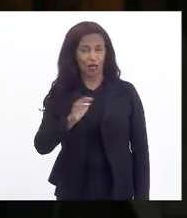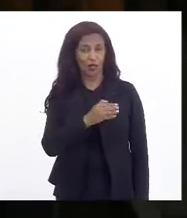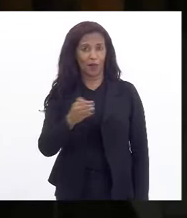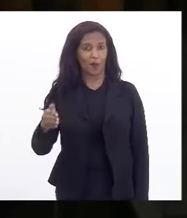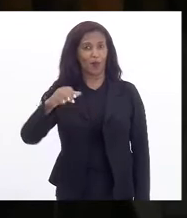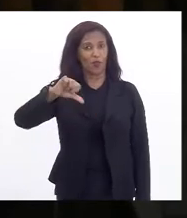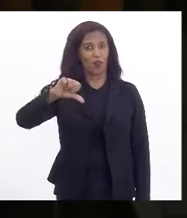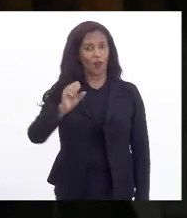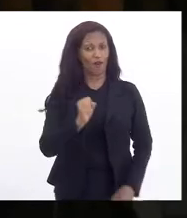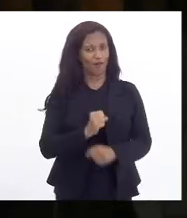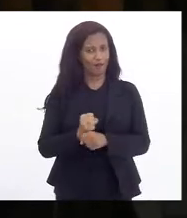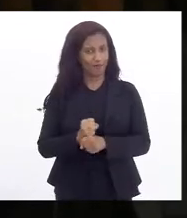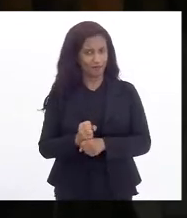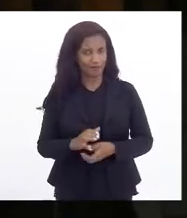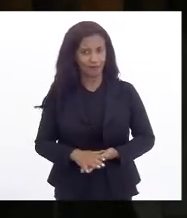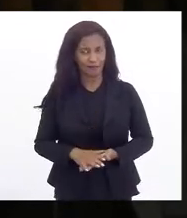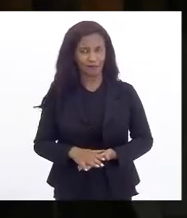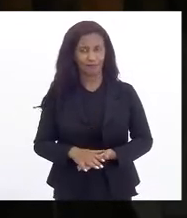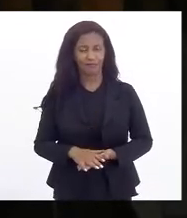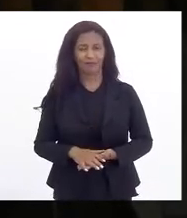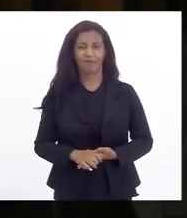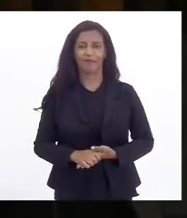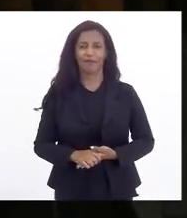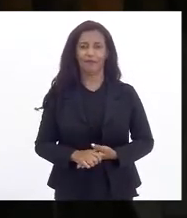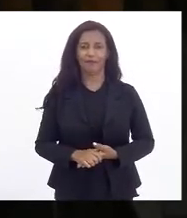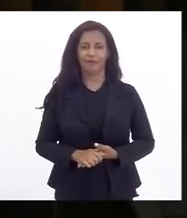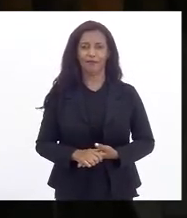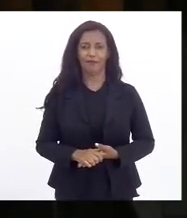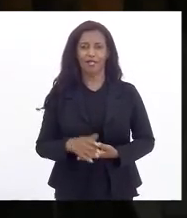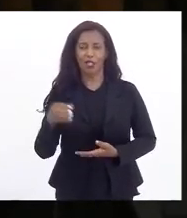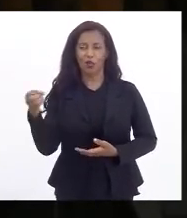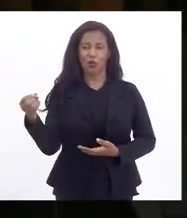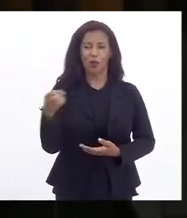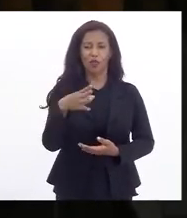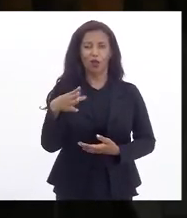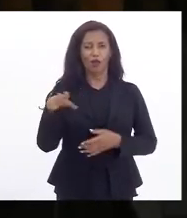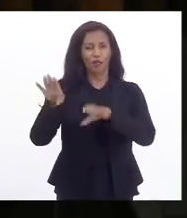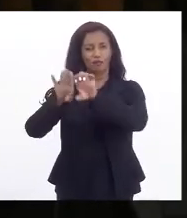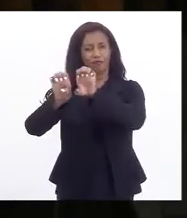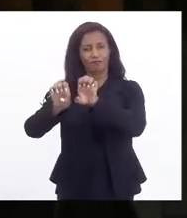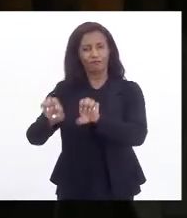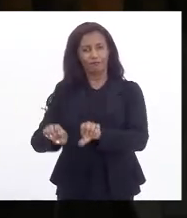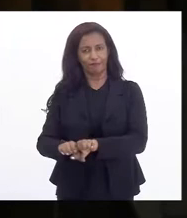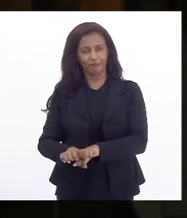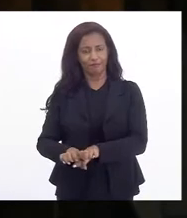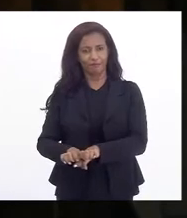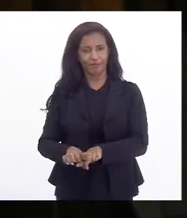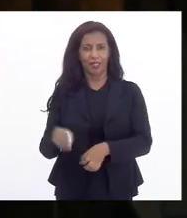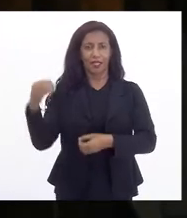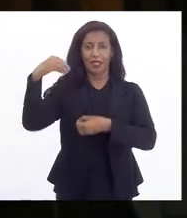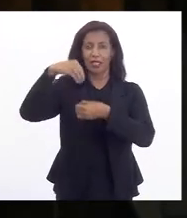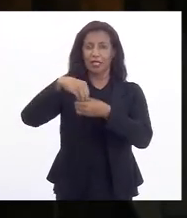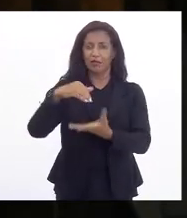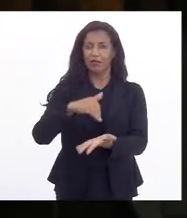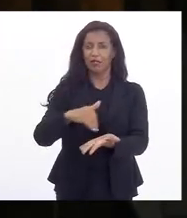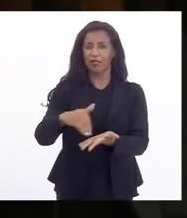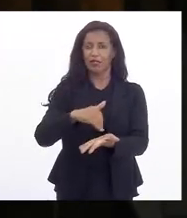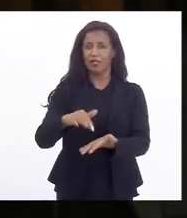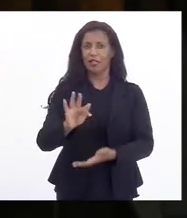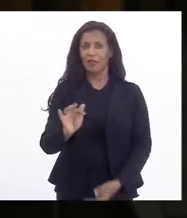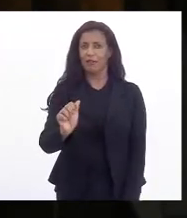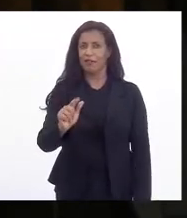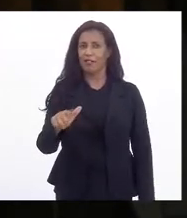próximos nove anos e função de uma nova estruturação na Secretaria de